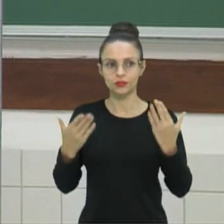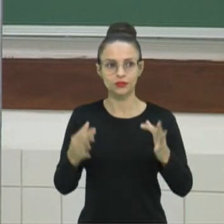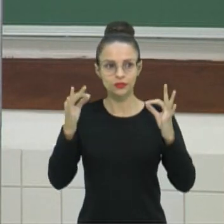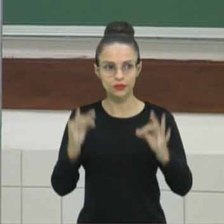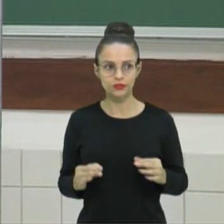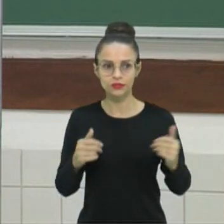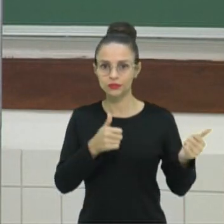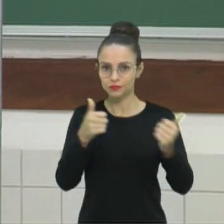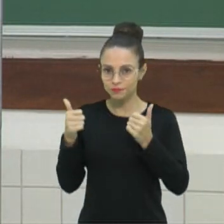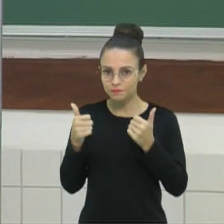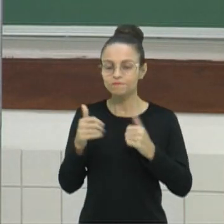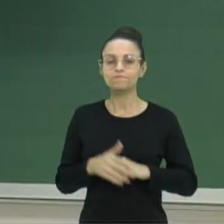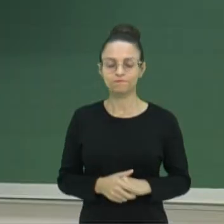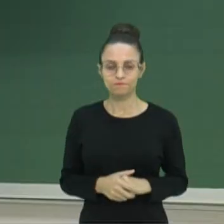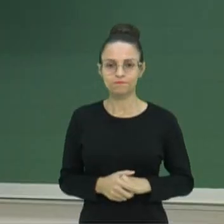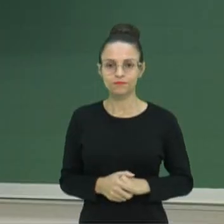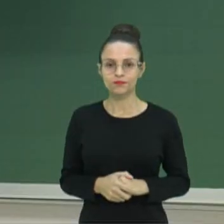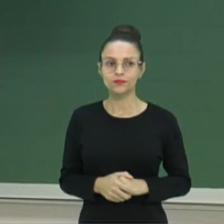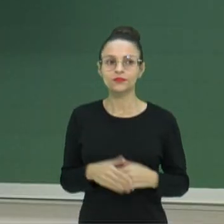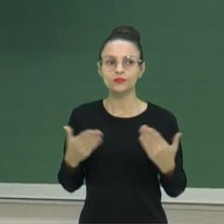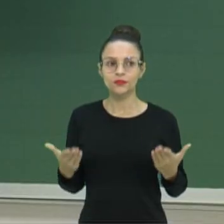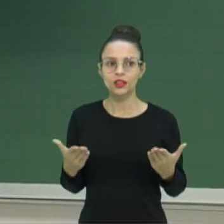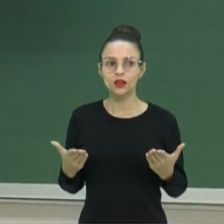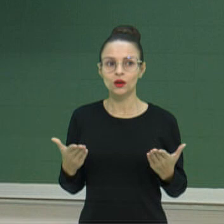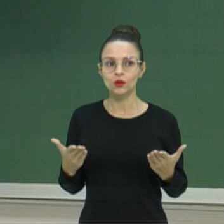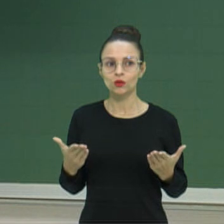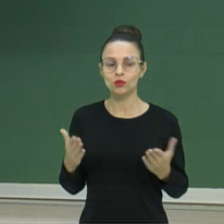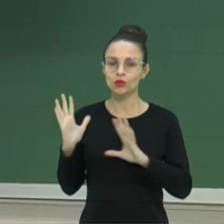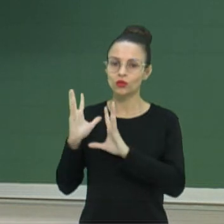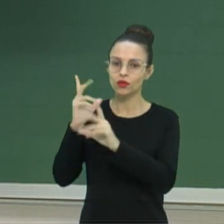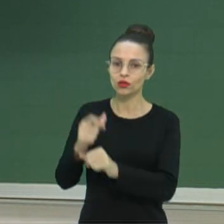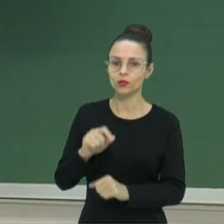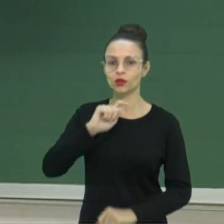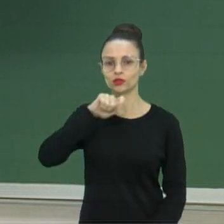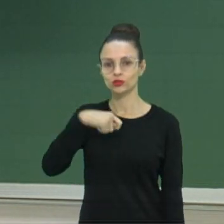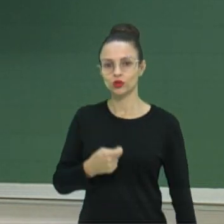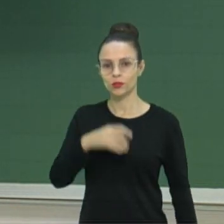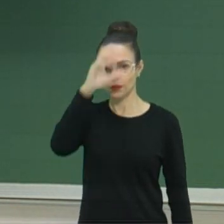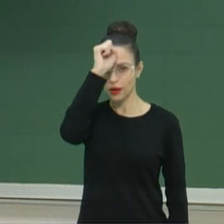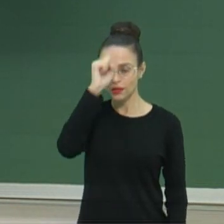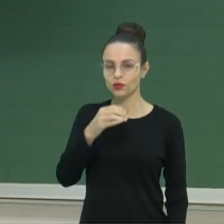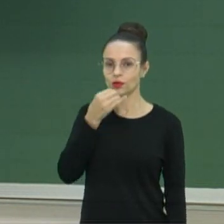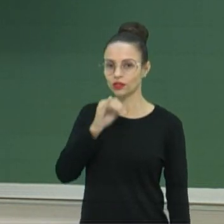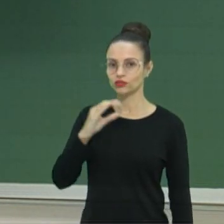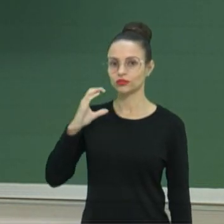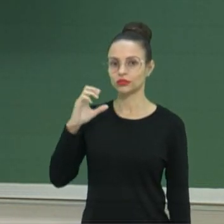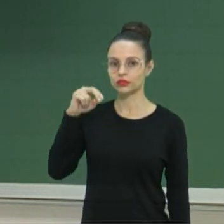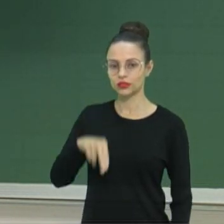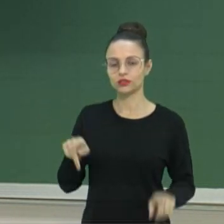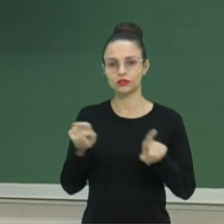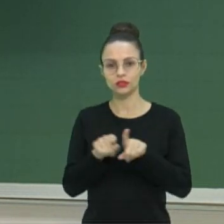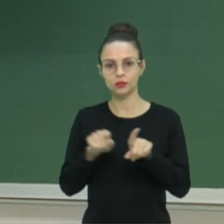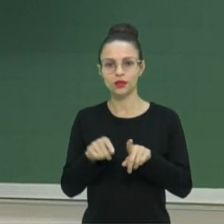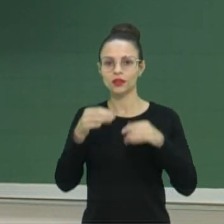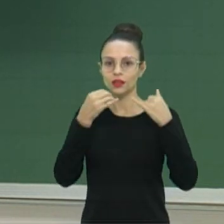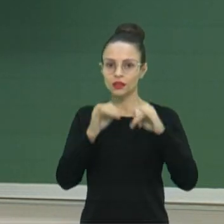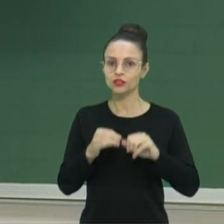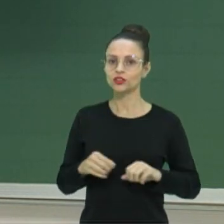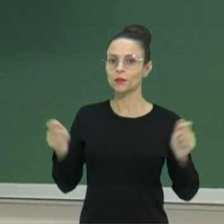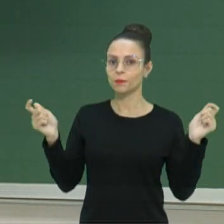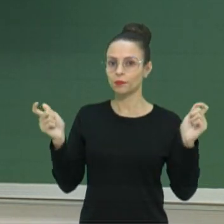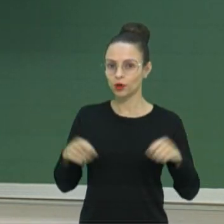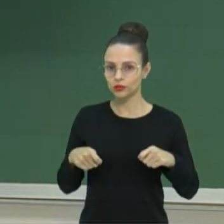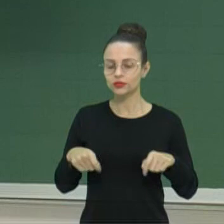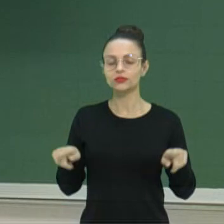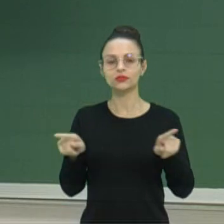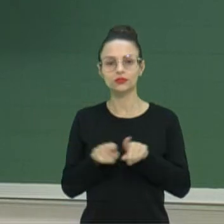tranquilos, meus pimpolhos? Então, falando aqui sobre a questão, né? Nós aprendemos hoje sobre energia cinética, falamos sobre a questão das energias